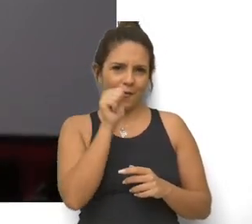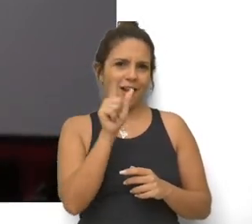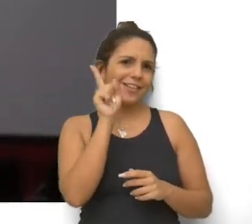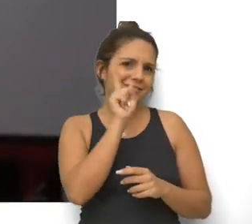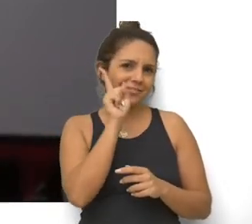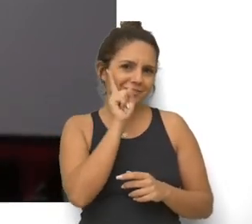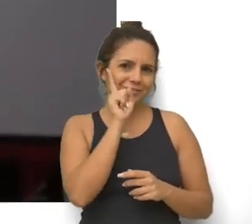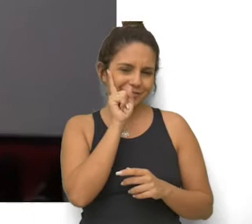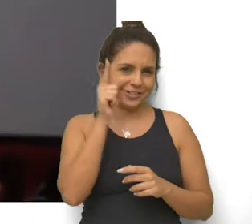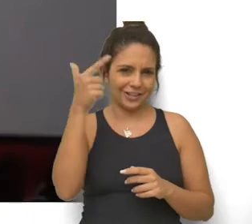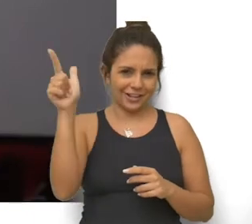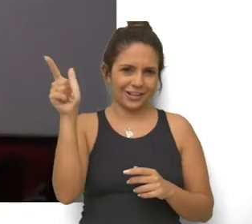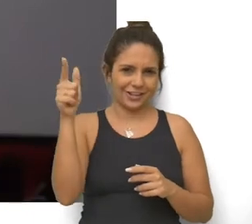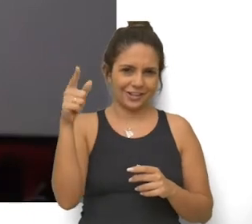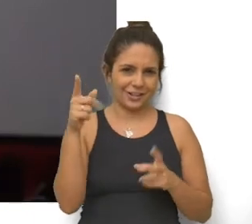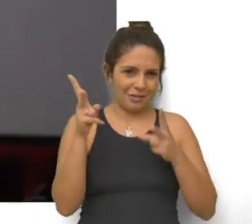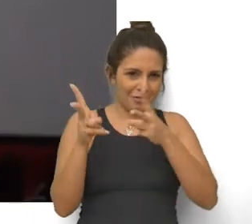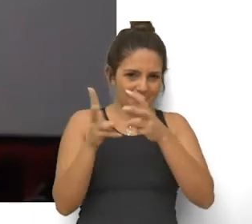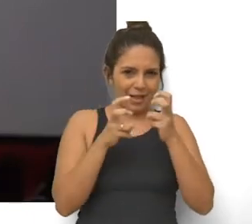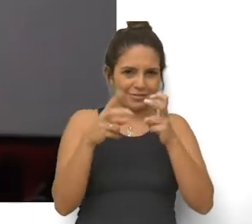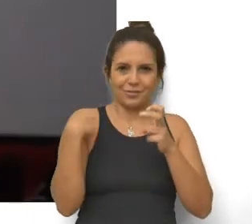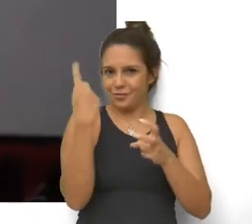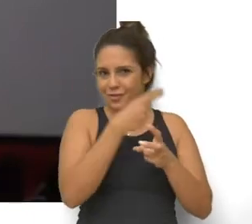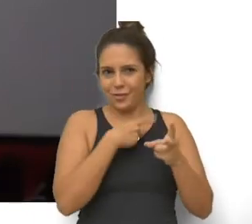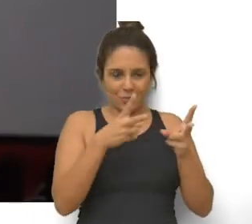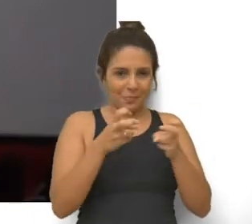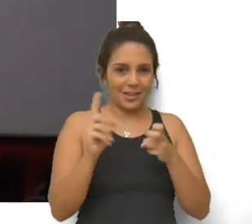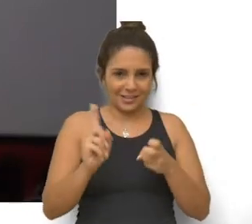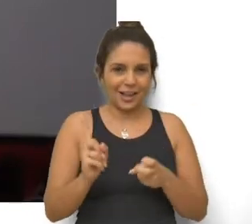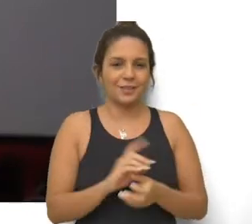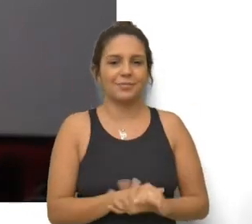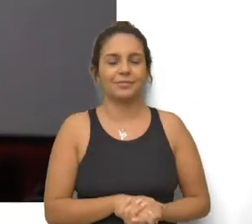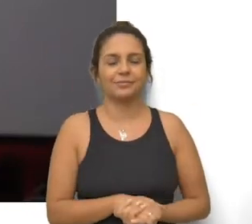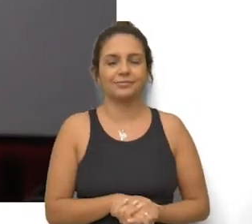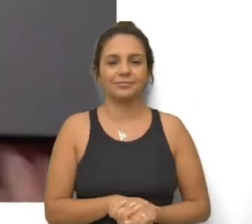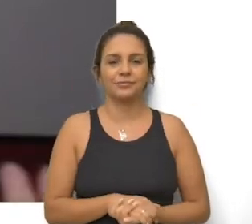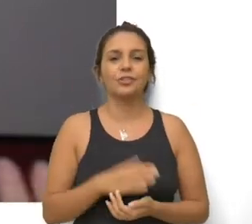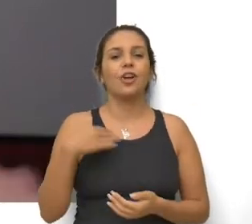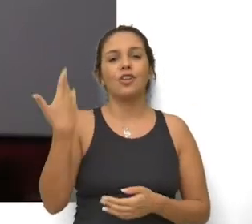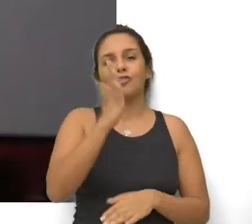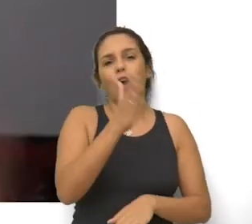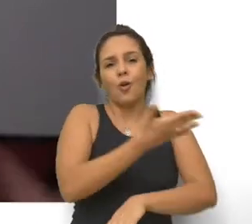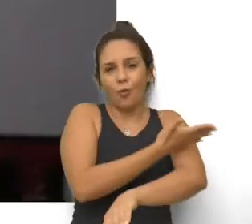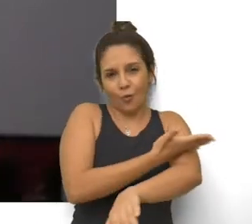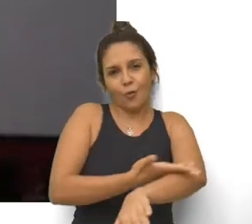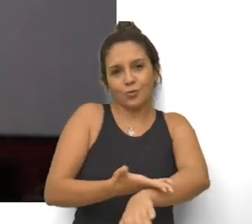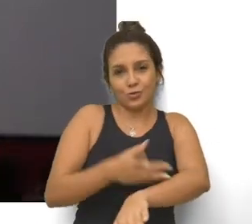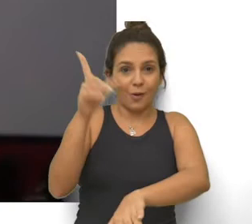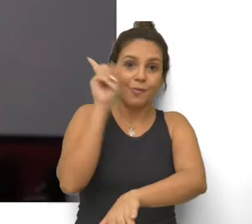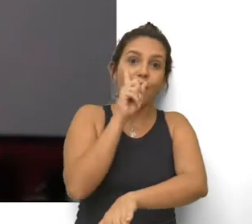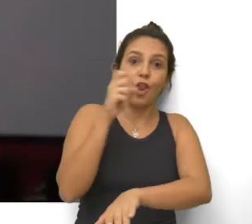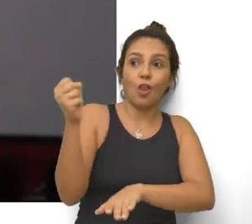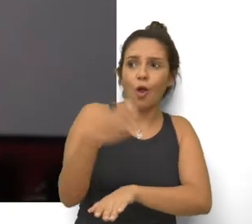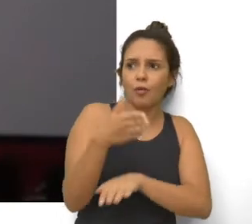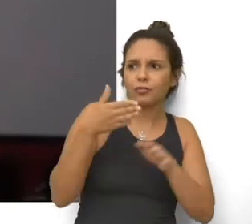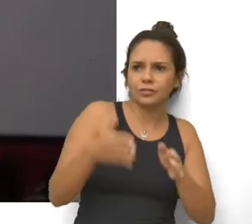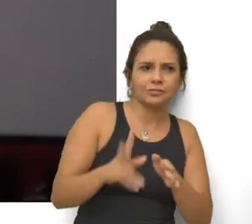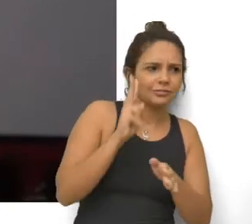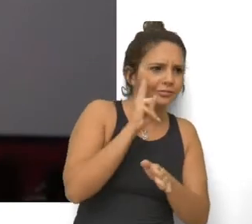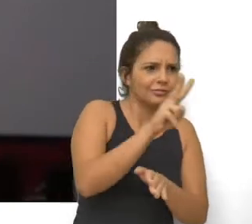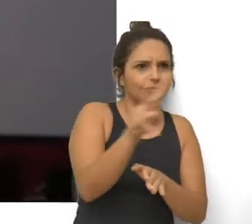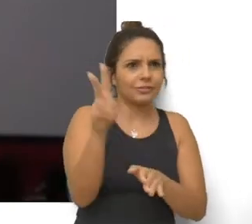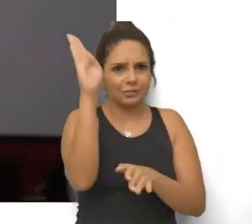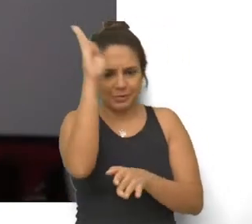percebe aquilo que nós brasileiros não percebemos mais, né? O que para nós é habitual, para ela era novo, e